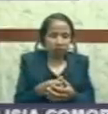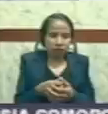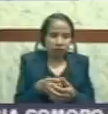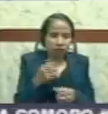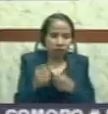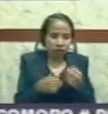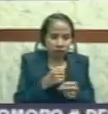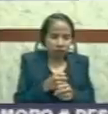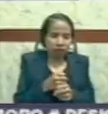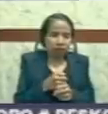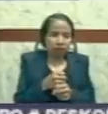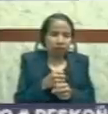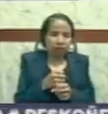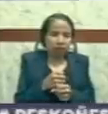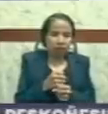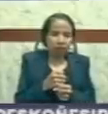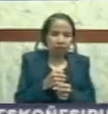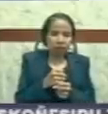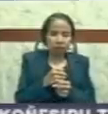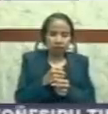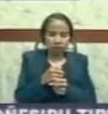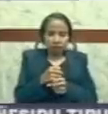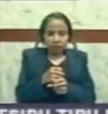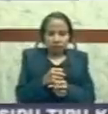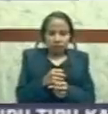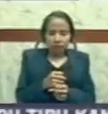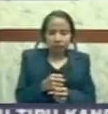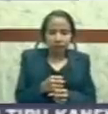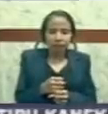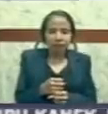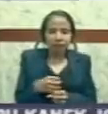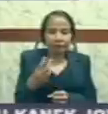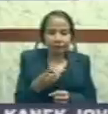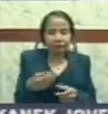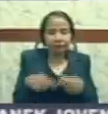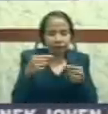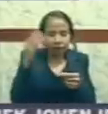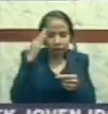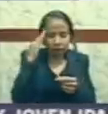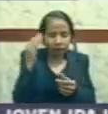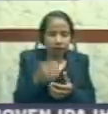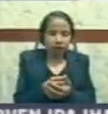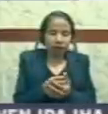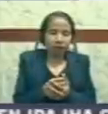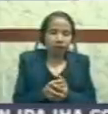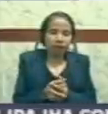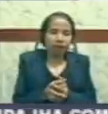Período de transição, né? Pronto, a medida foi ano aí, né? Período de